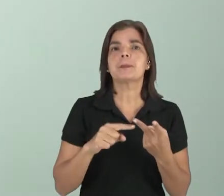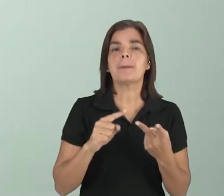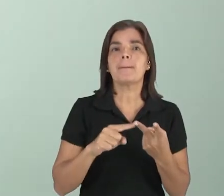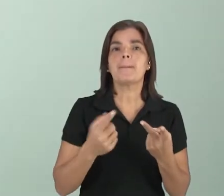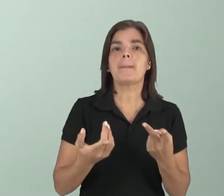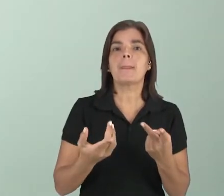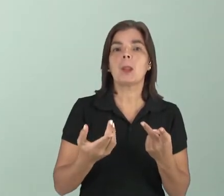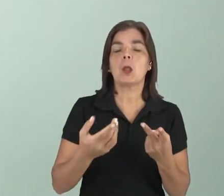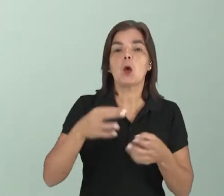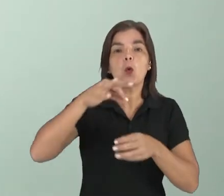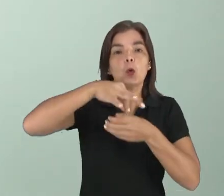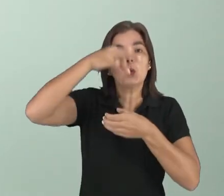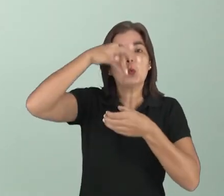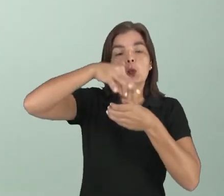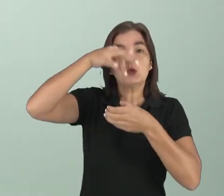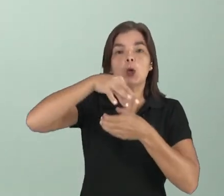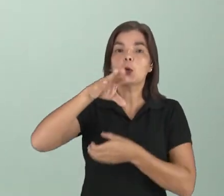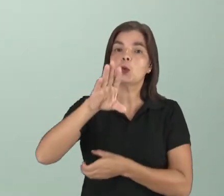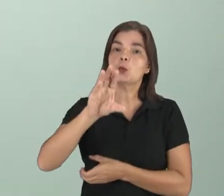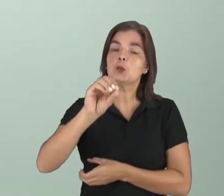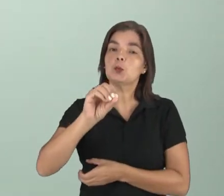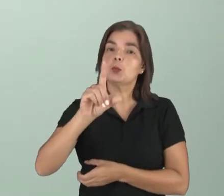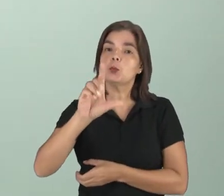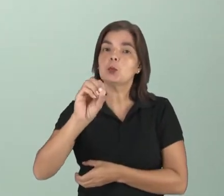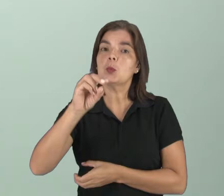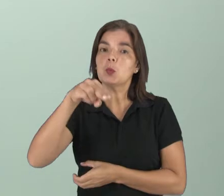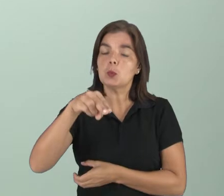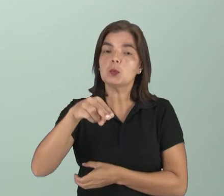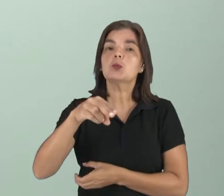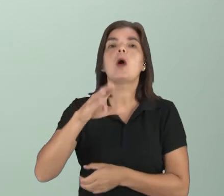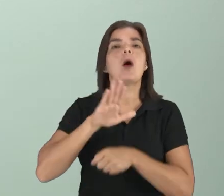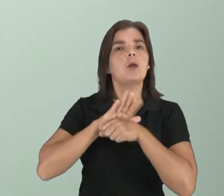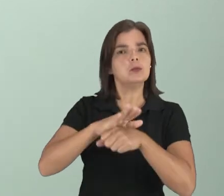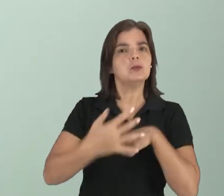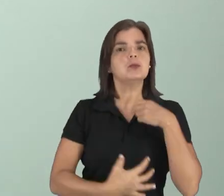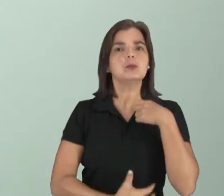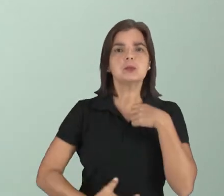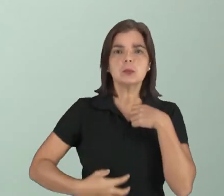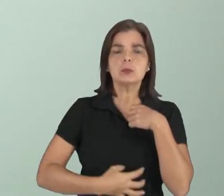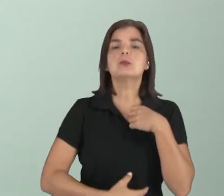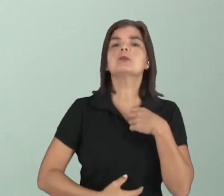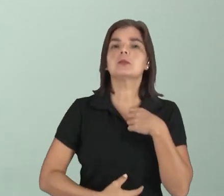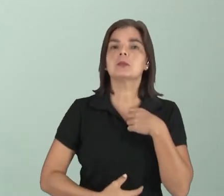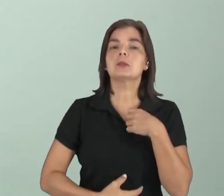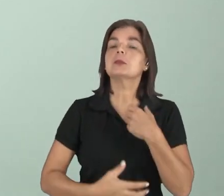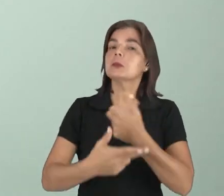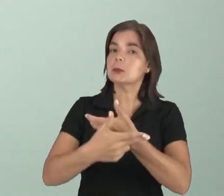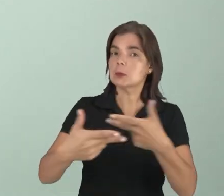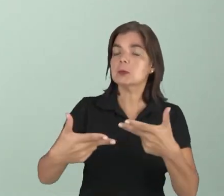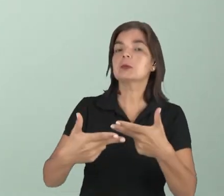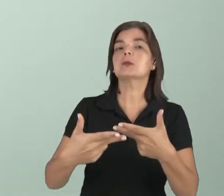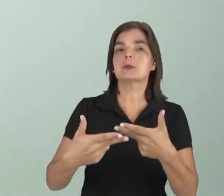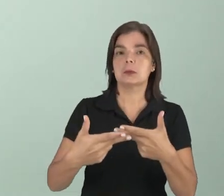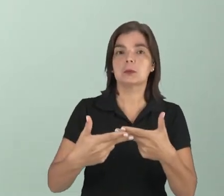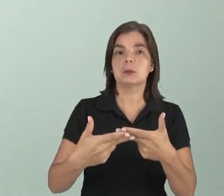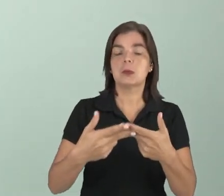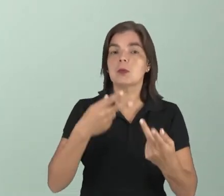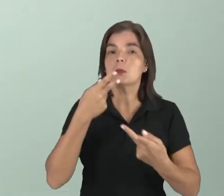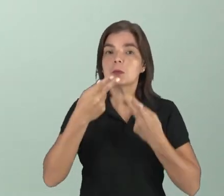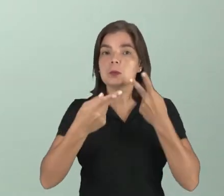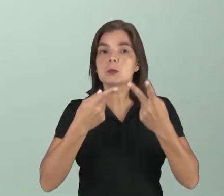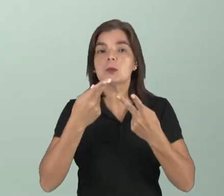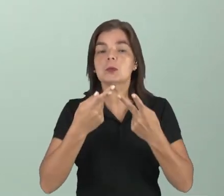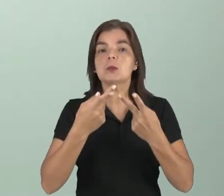o chá de boldo serve para ajudar na digestão. Esse tipo de coisa, esse tipo de